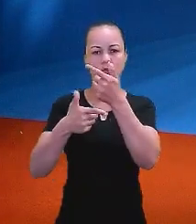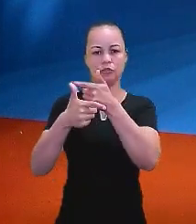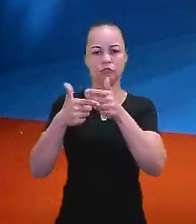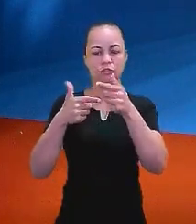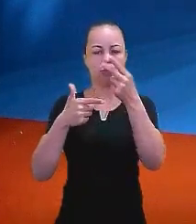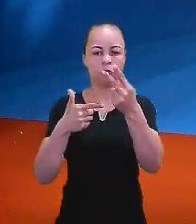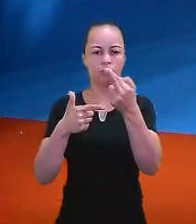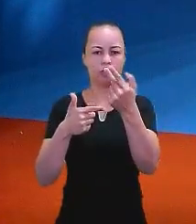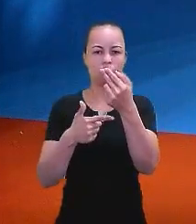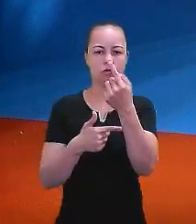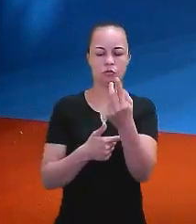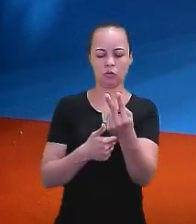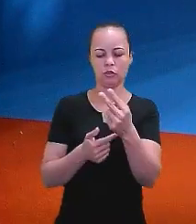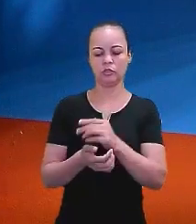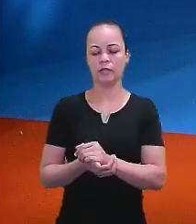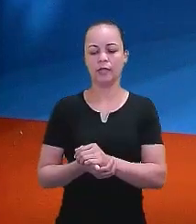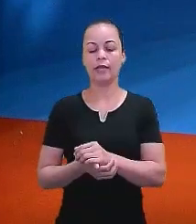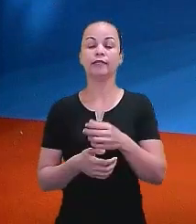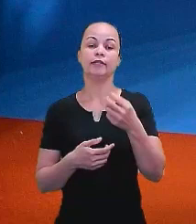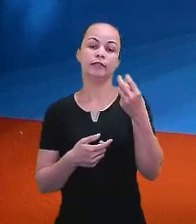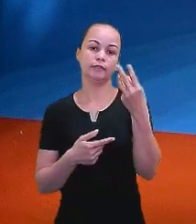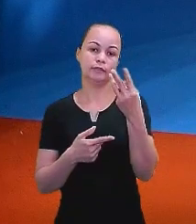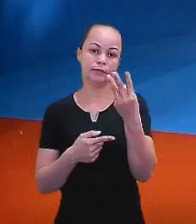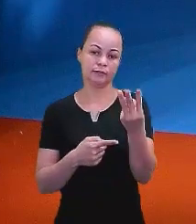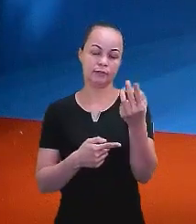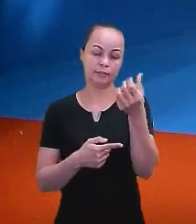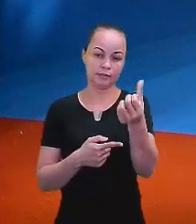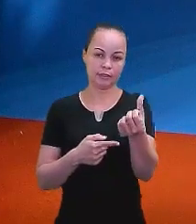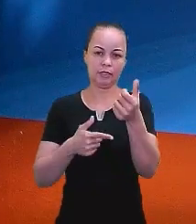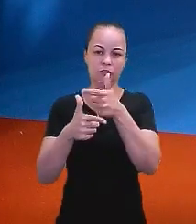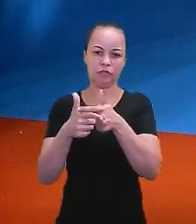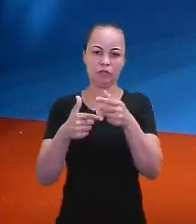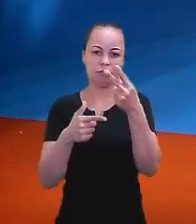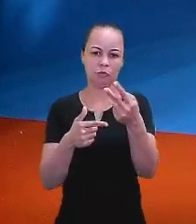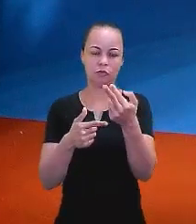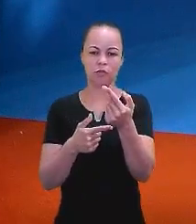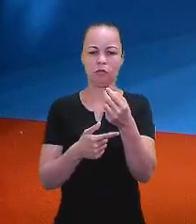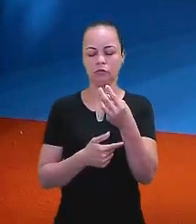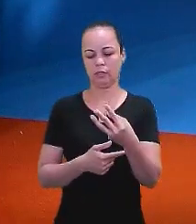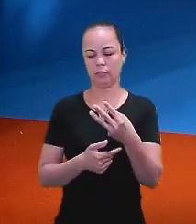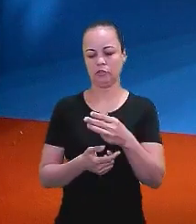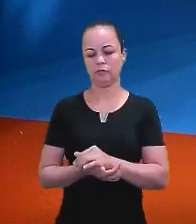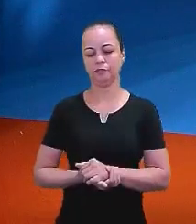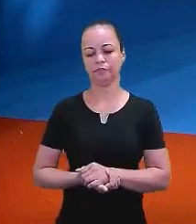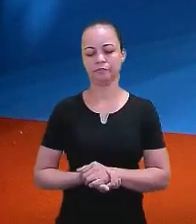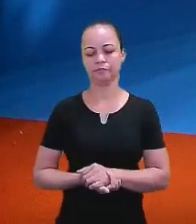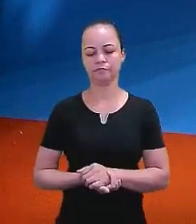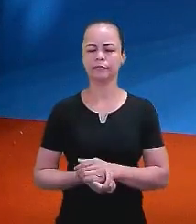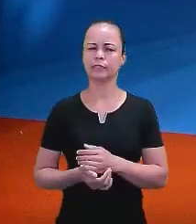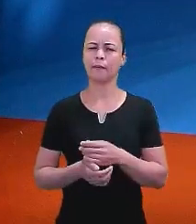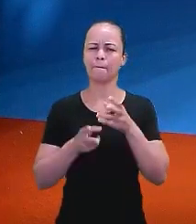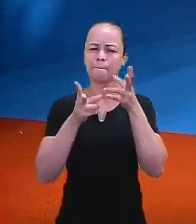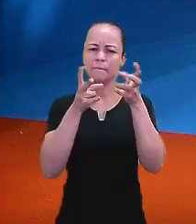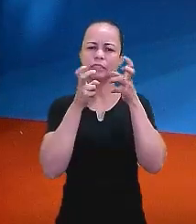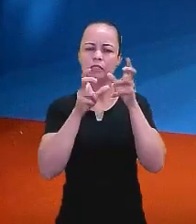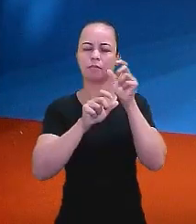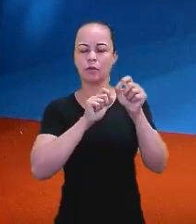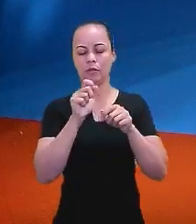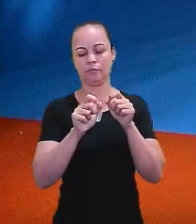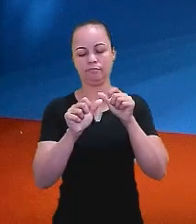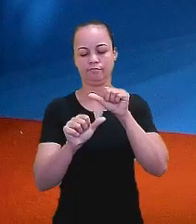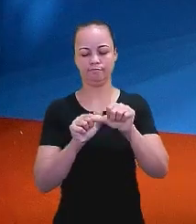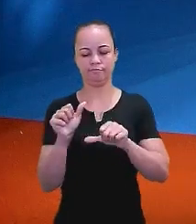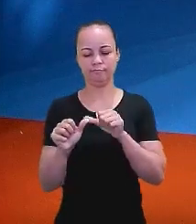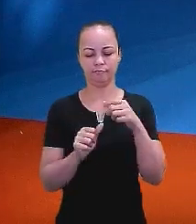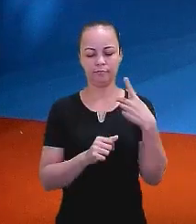2 e 6 dividido por 2 vai dar 3, aí fica 2/3. Beleza? Então, pelo que a gente percebeu, transformando numa